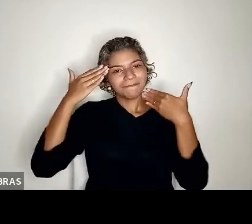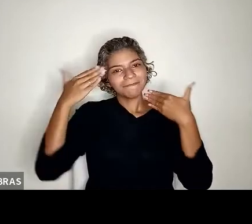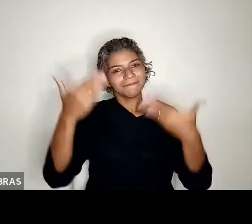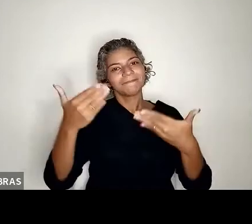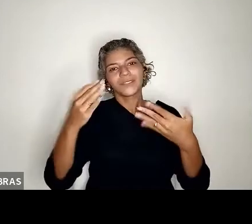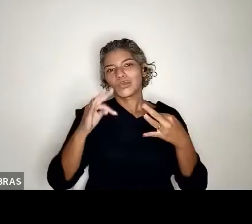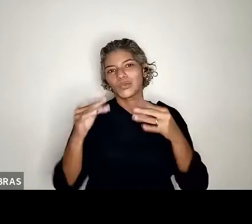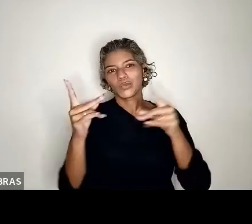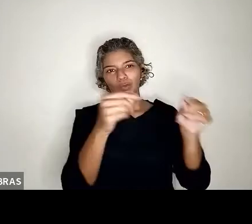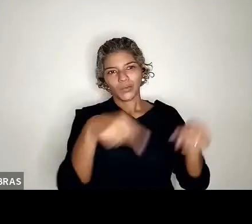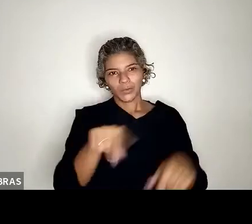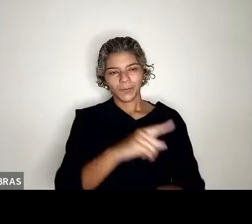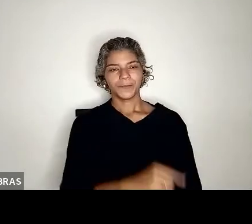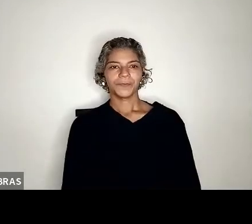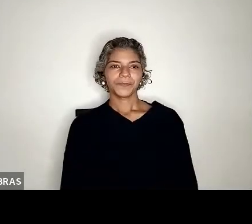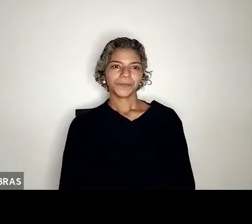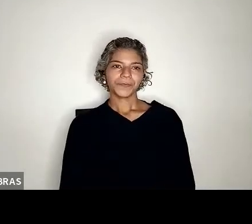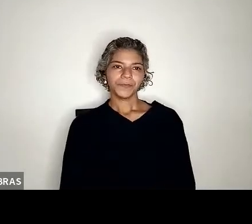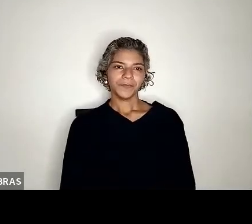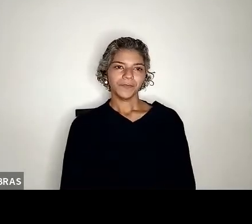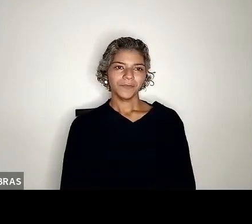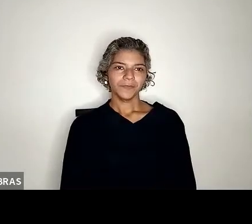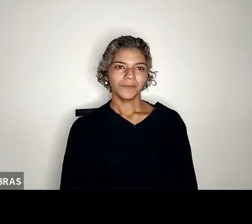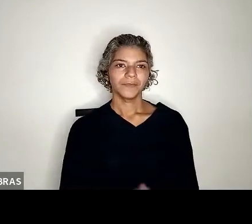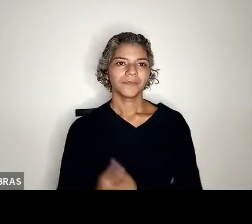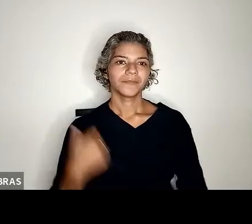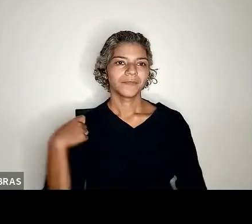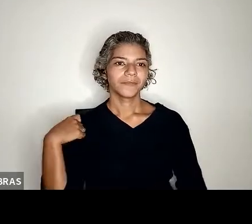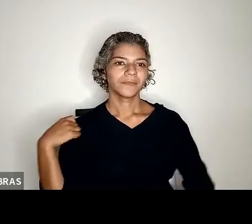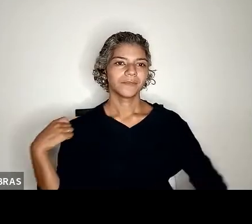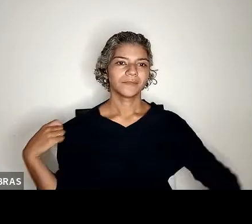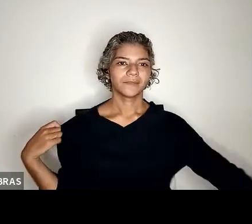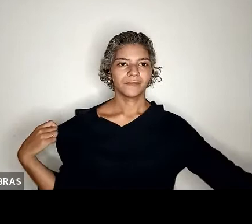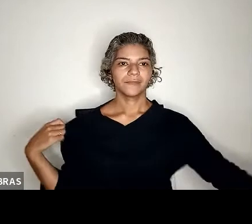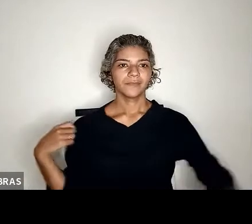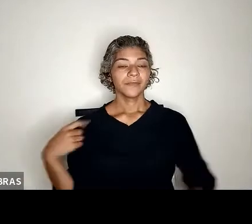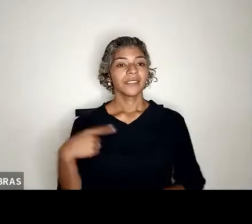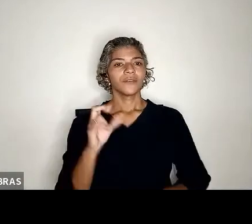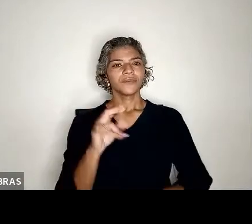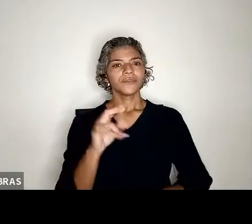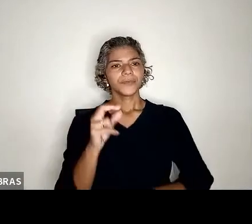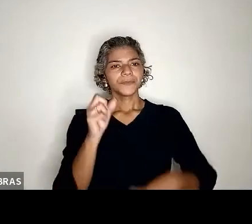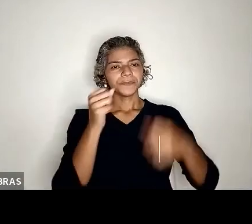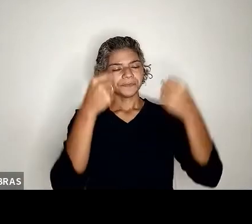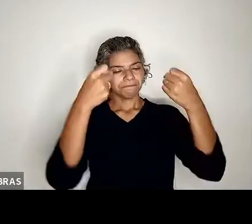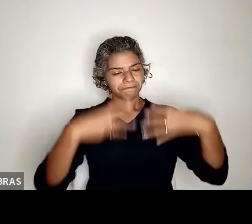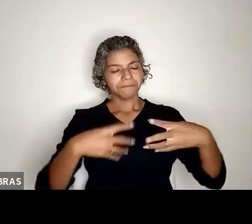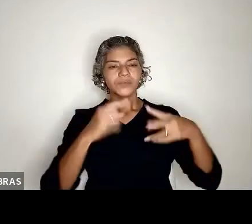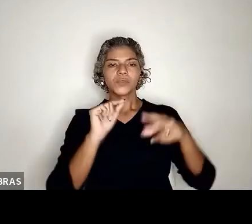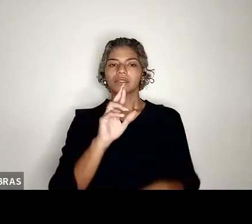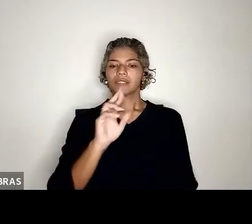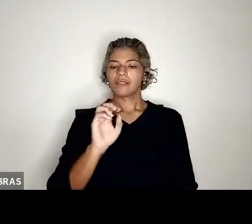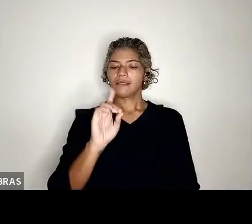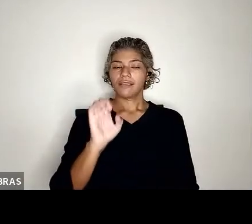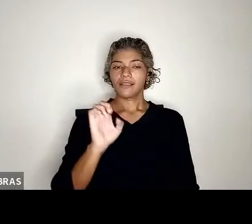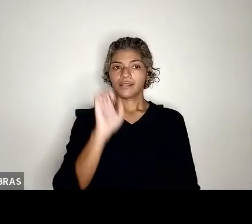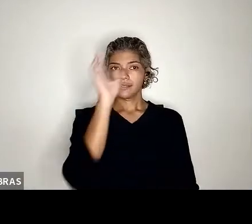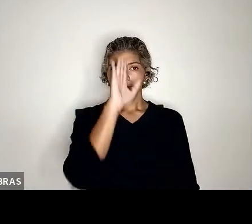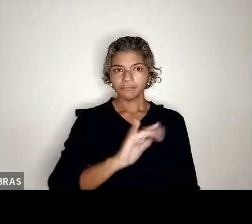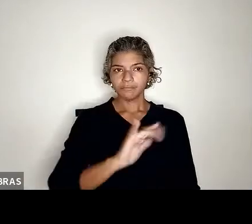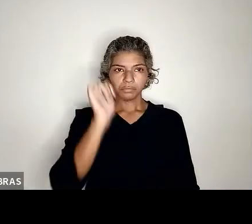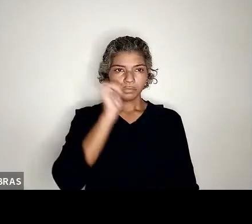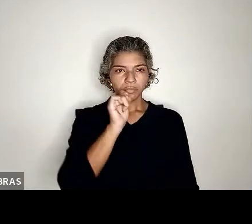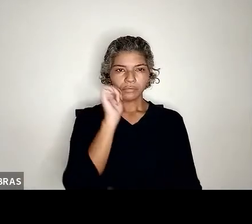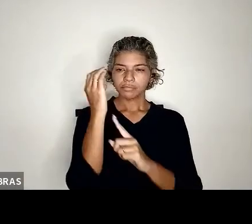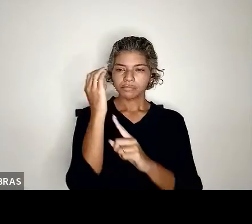aqui. Então, começar a falar rapidamente sobre a rede. A Rede Brasileira de Mulheres Cientistas é um investimento